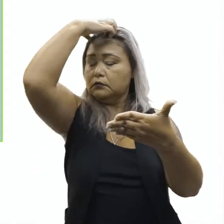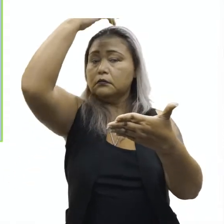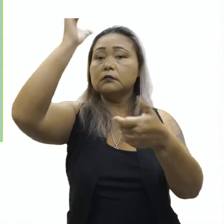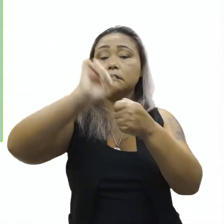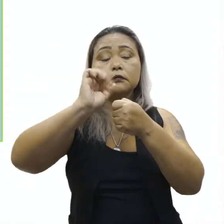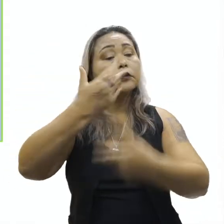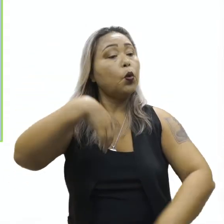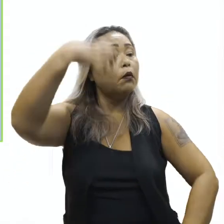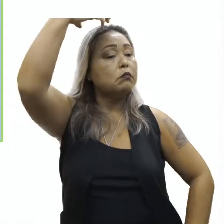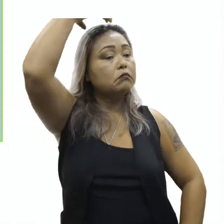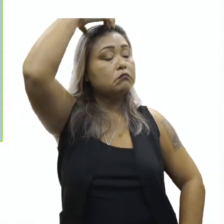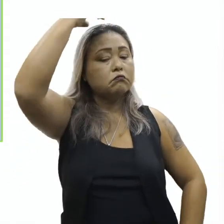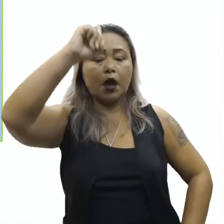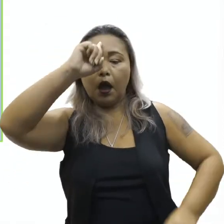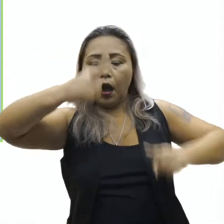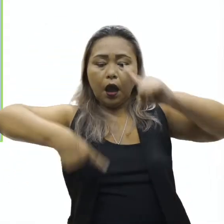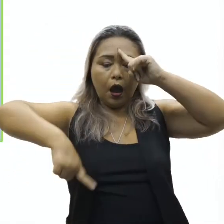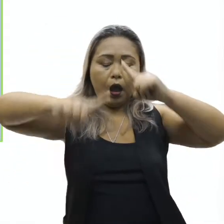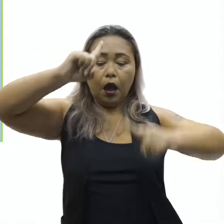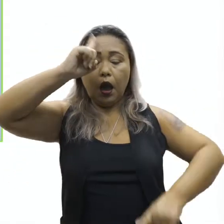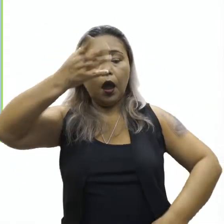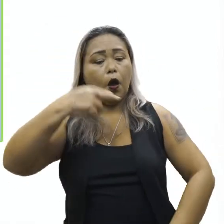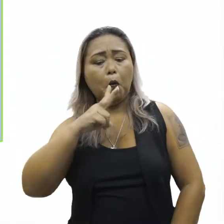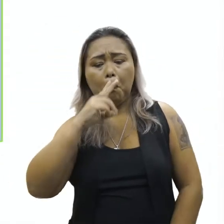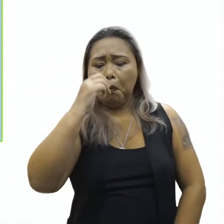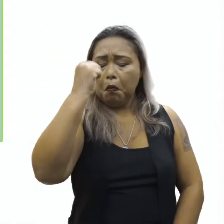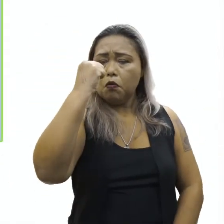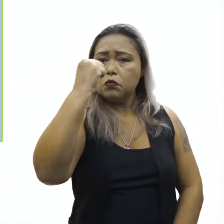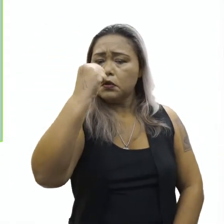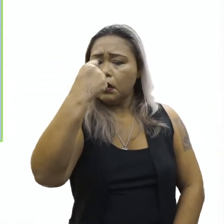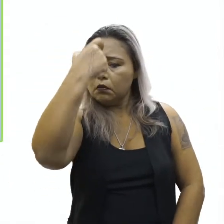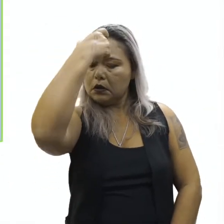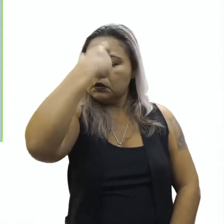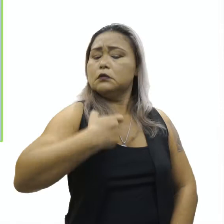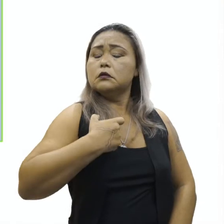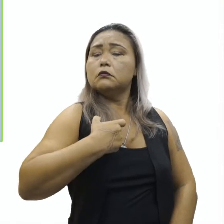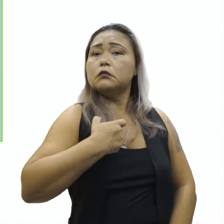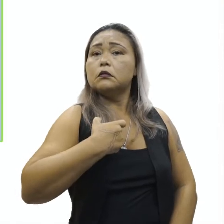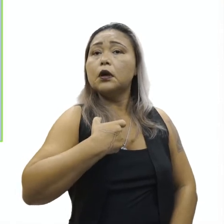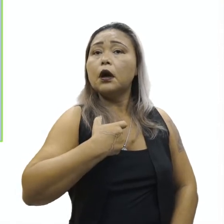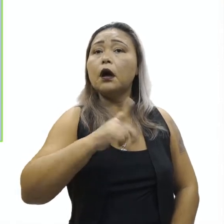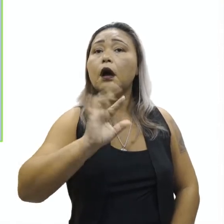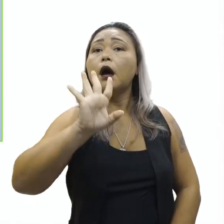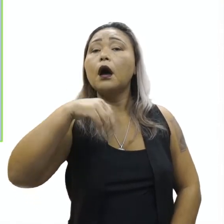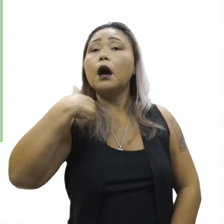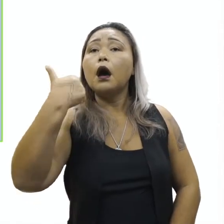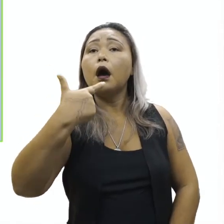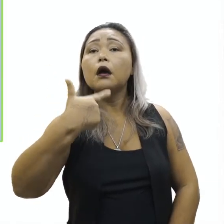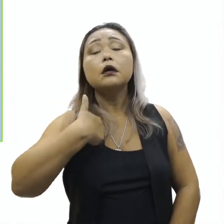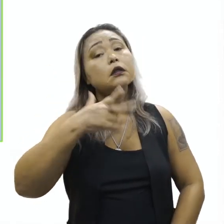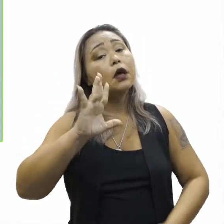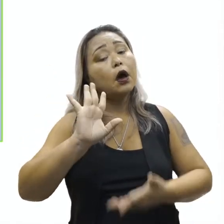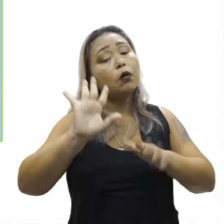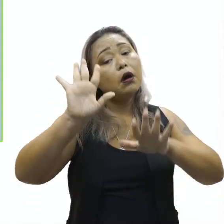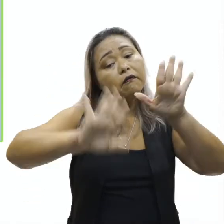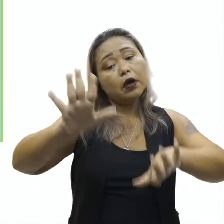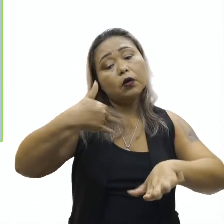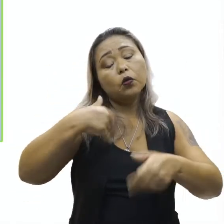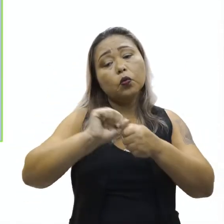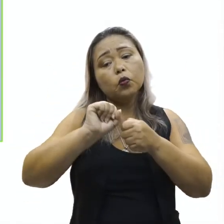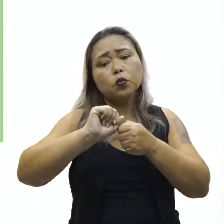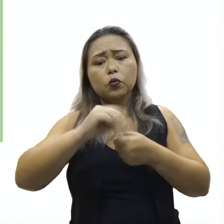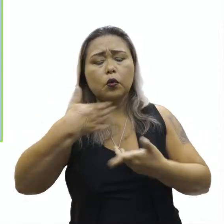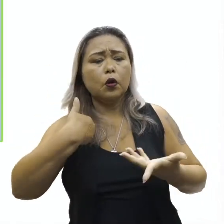monarquia absolutista, a gente vê que o poder é muito centrado em uma pessoa. E aí, às vezes, o Estado se confundia com o próprio